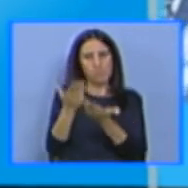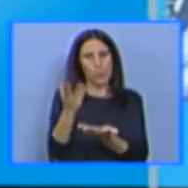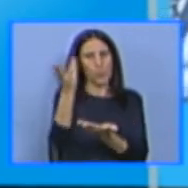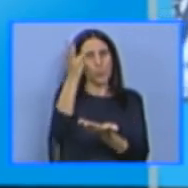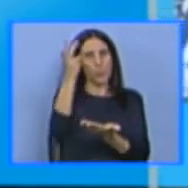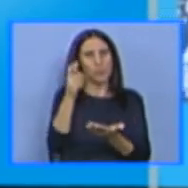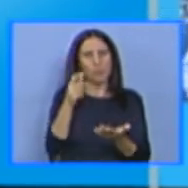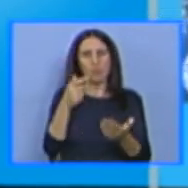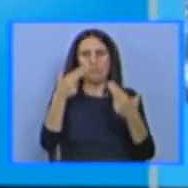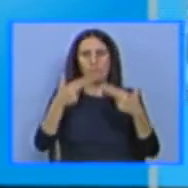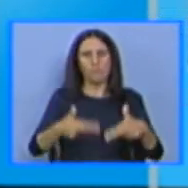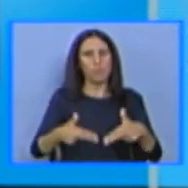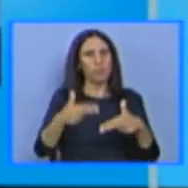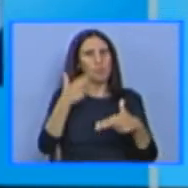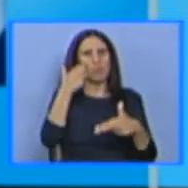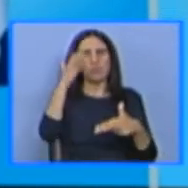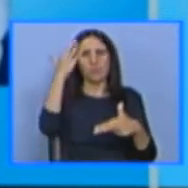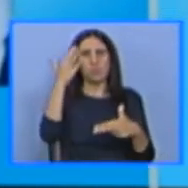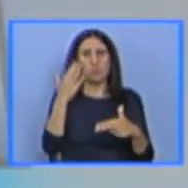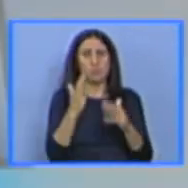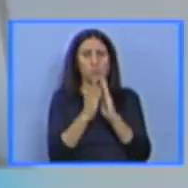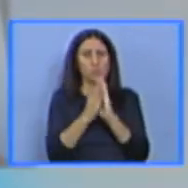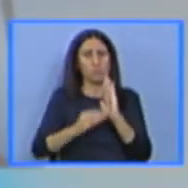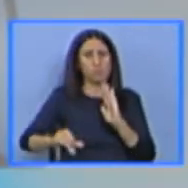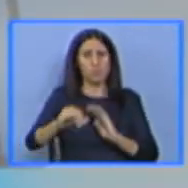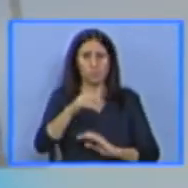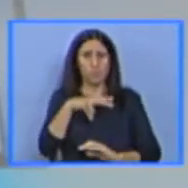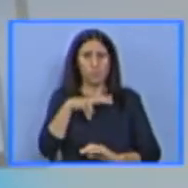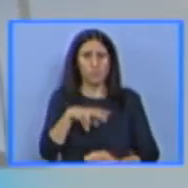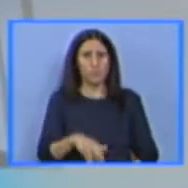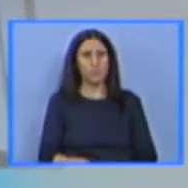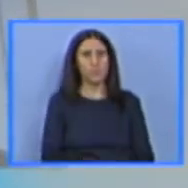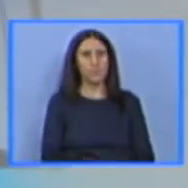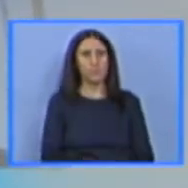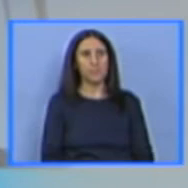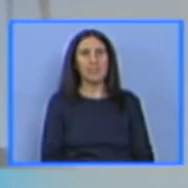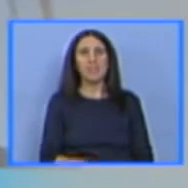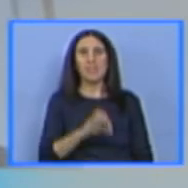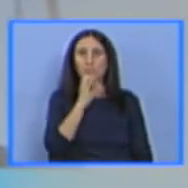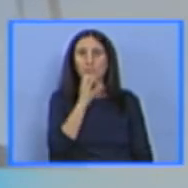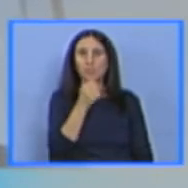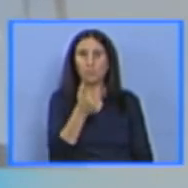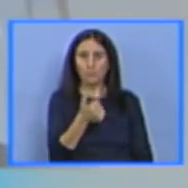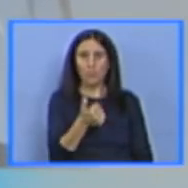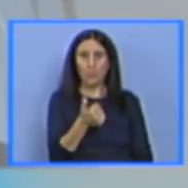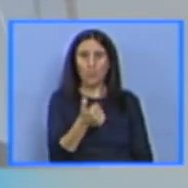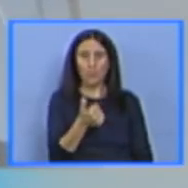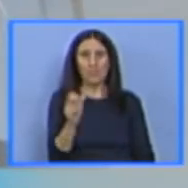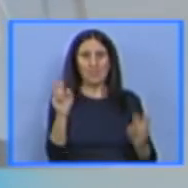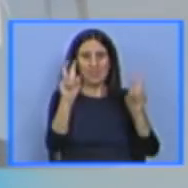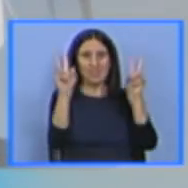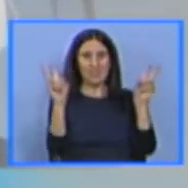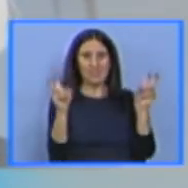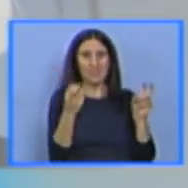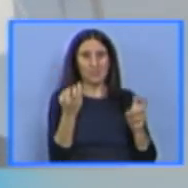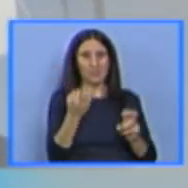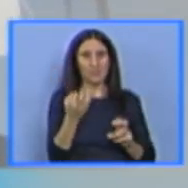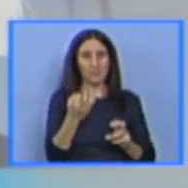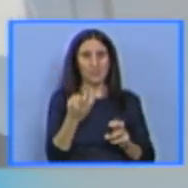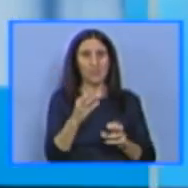era transfronteiriça em diocese e até no próprio país. Um bispo bom, é assim que o título, desde logo de